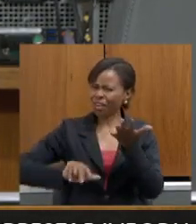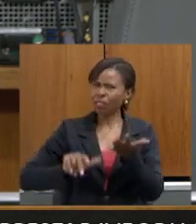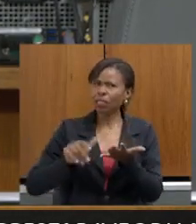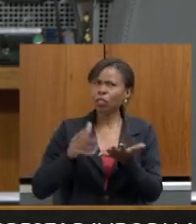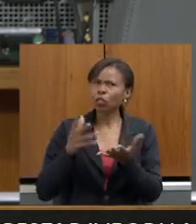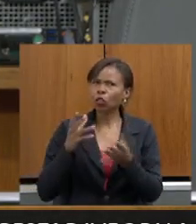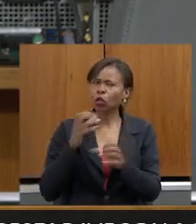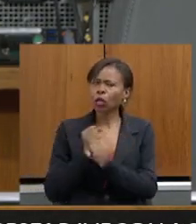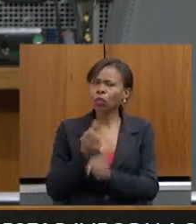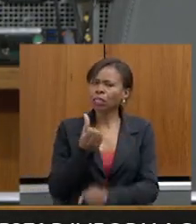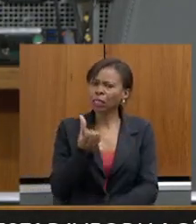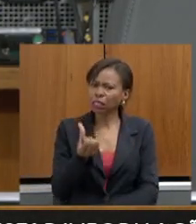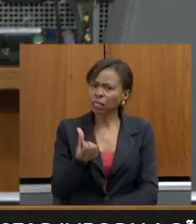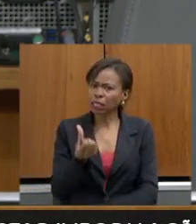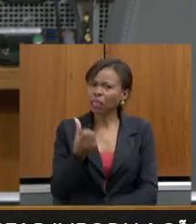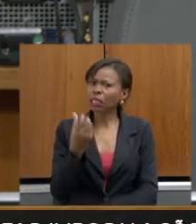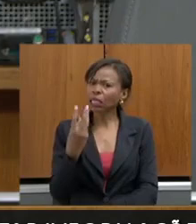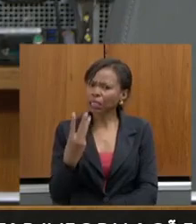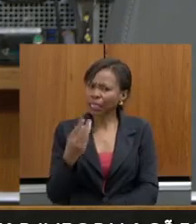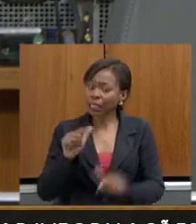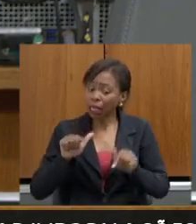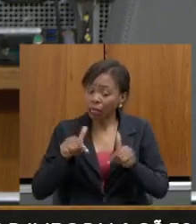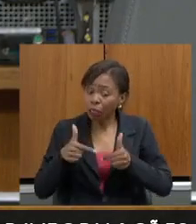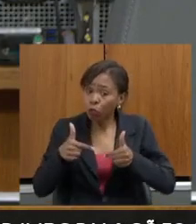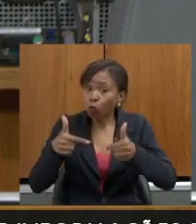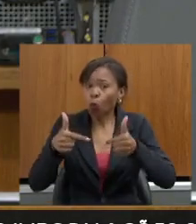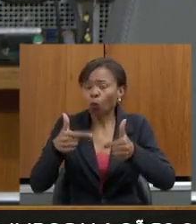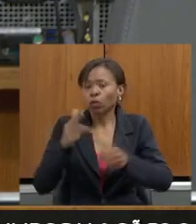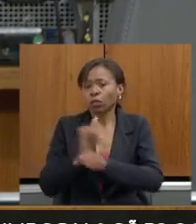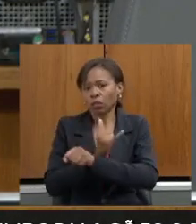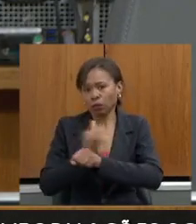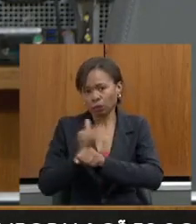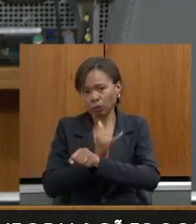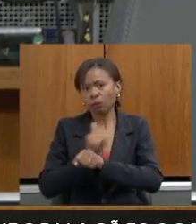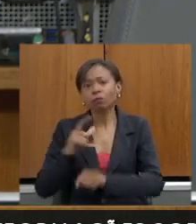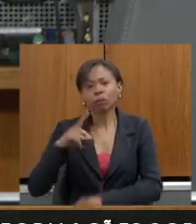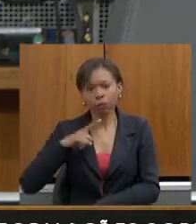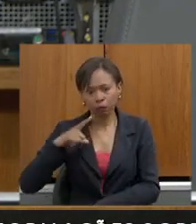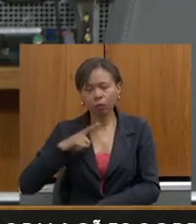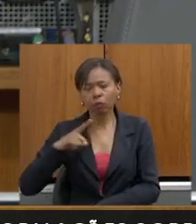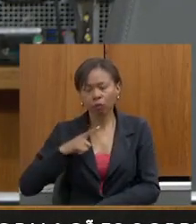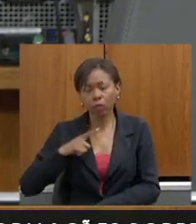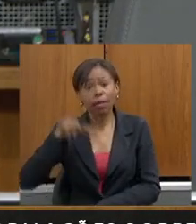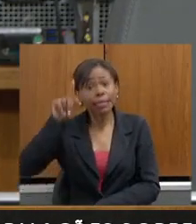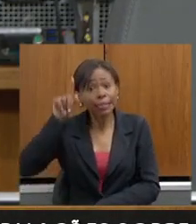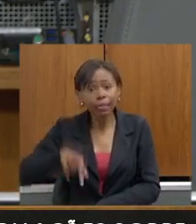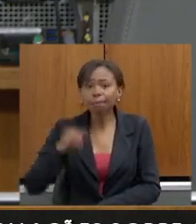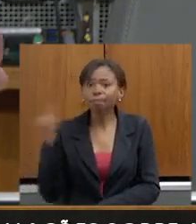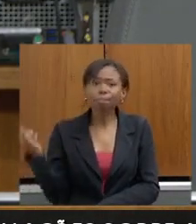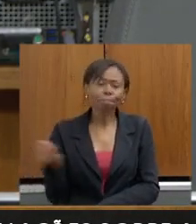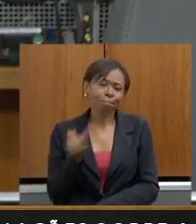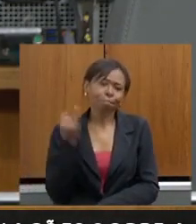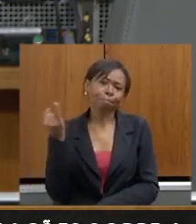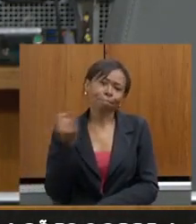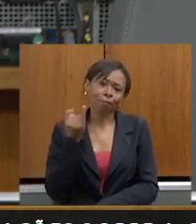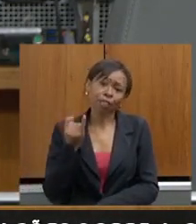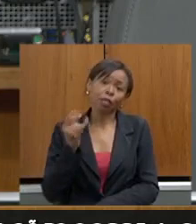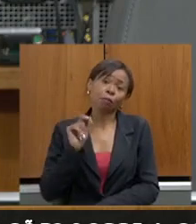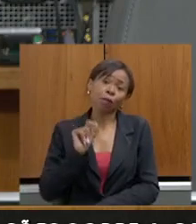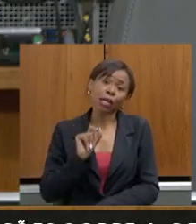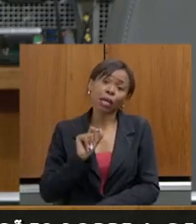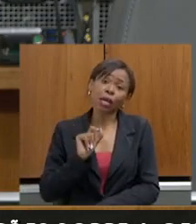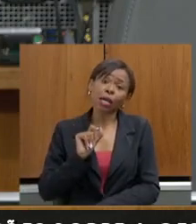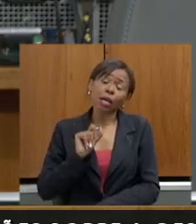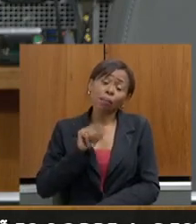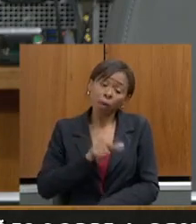63 né Doutor Jardim 63 iniciativas estratégicas que são assim iniciativas importantíssimos para o andamento da